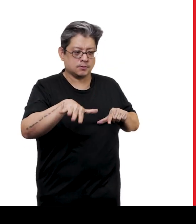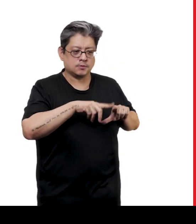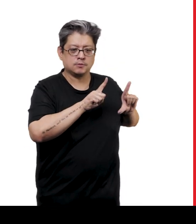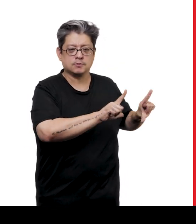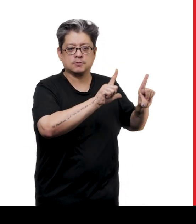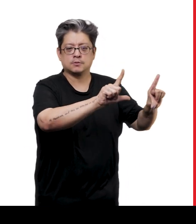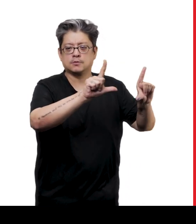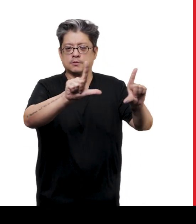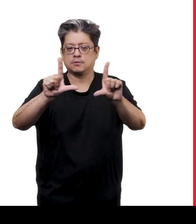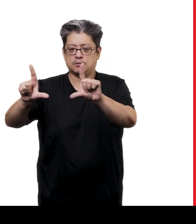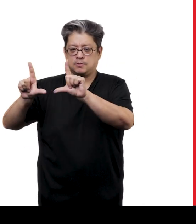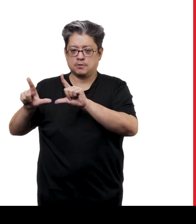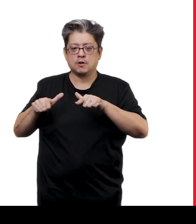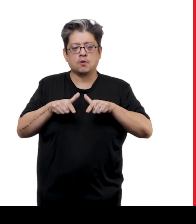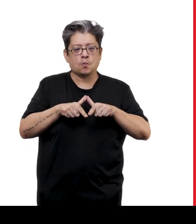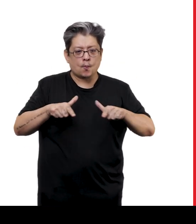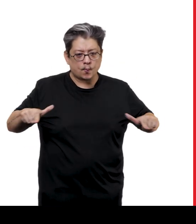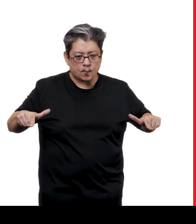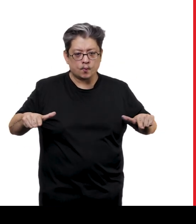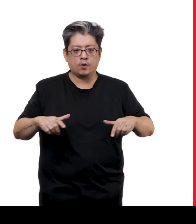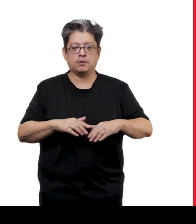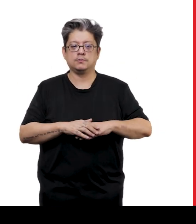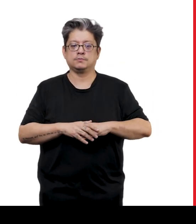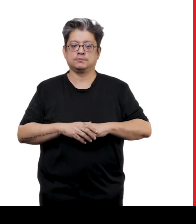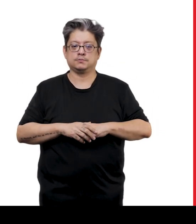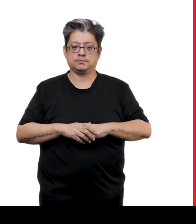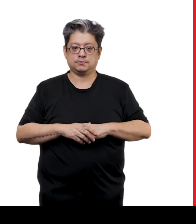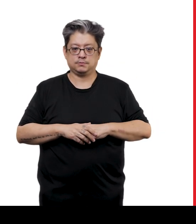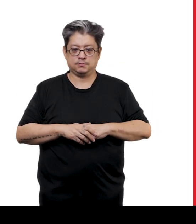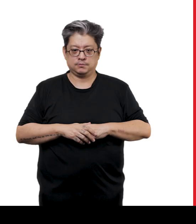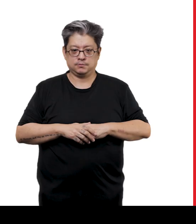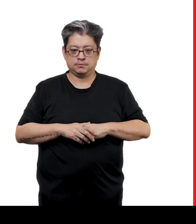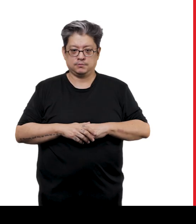as obras se concentram nas paredes.